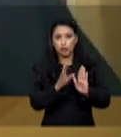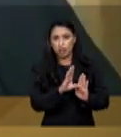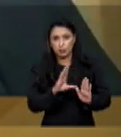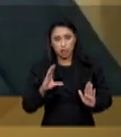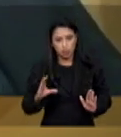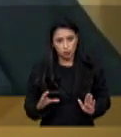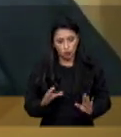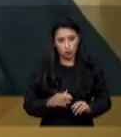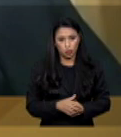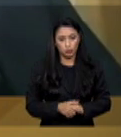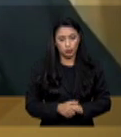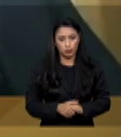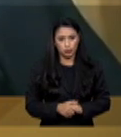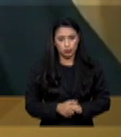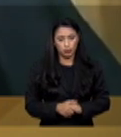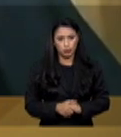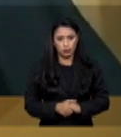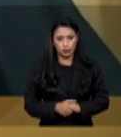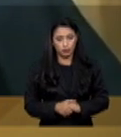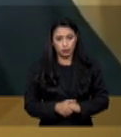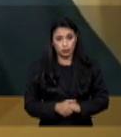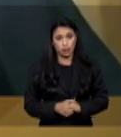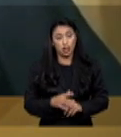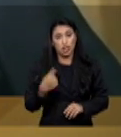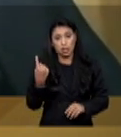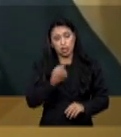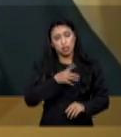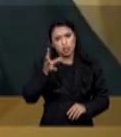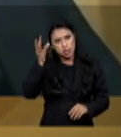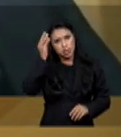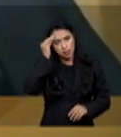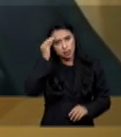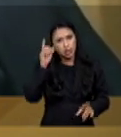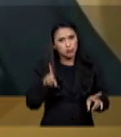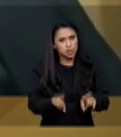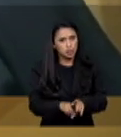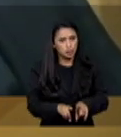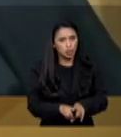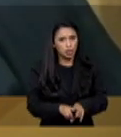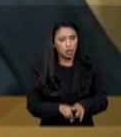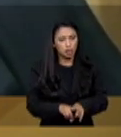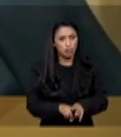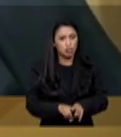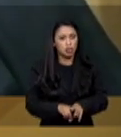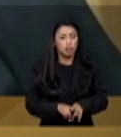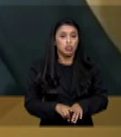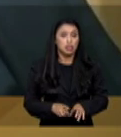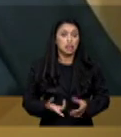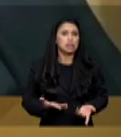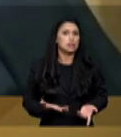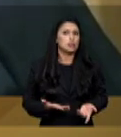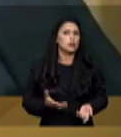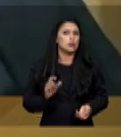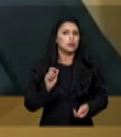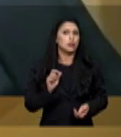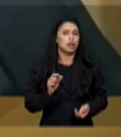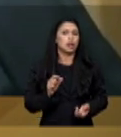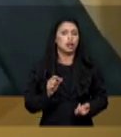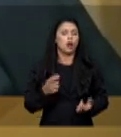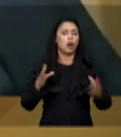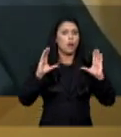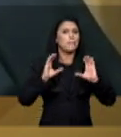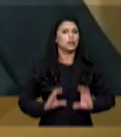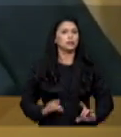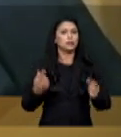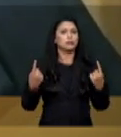corpus. E entendemos que... como eu diria, seria um comportamento contraditório do Ministério